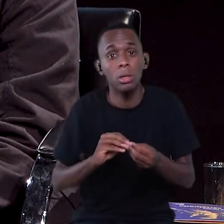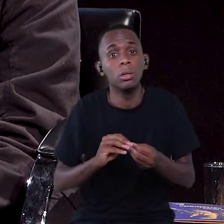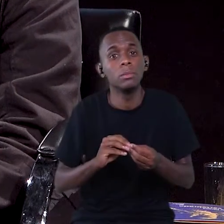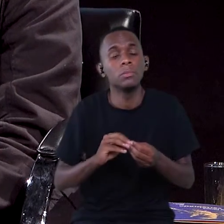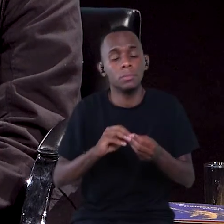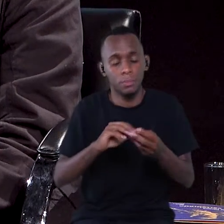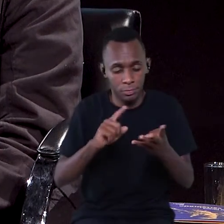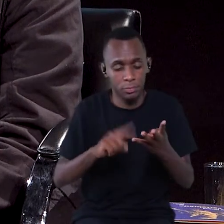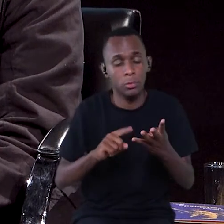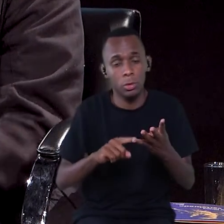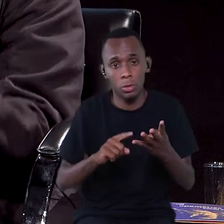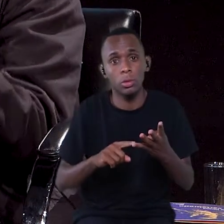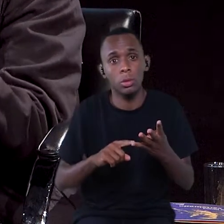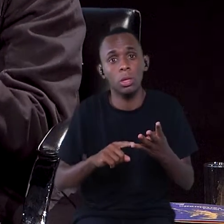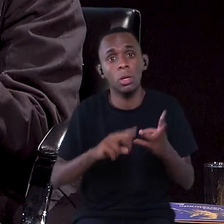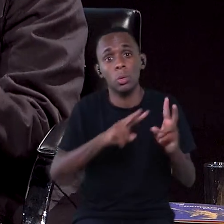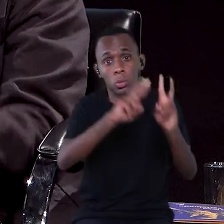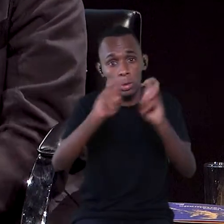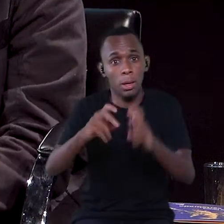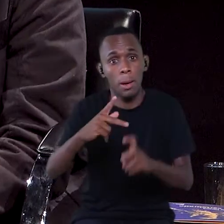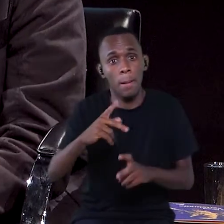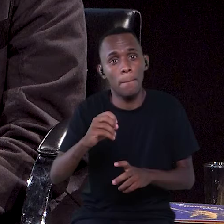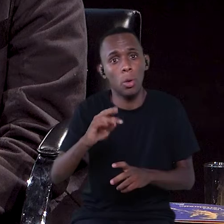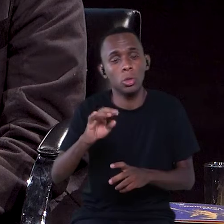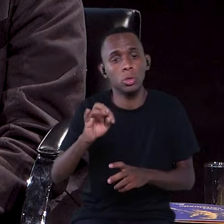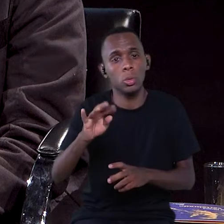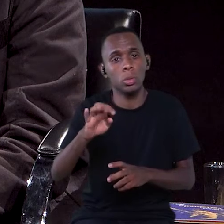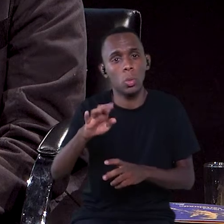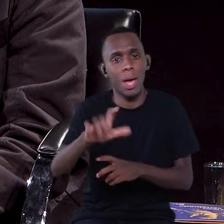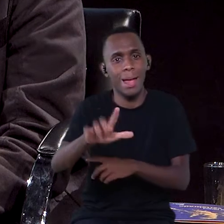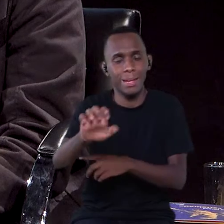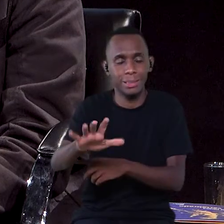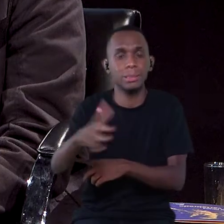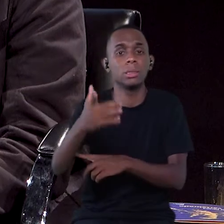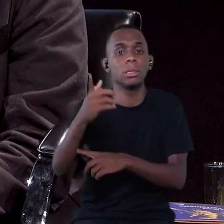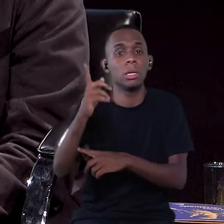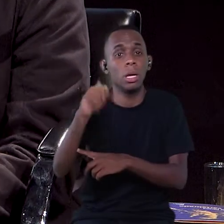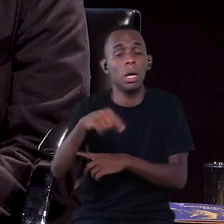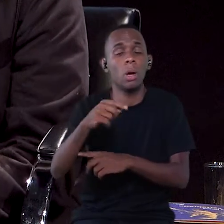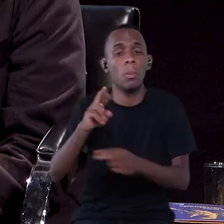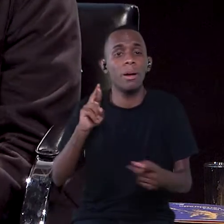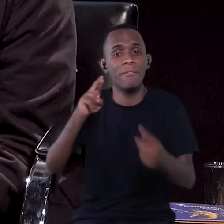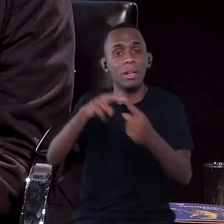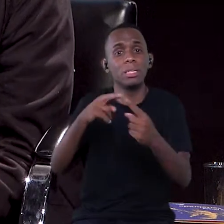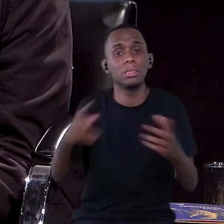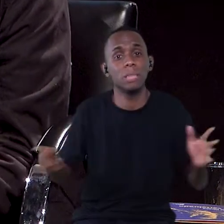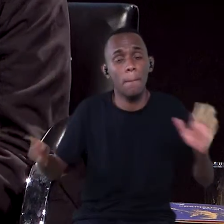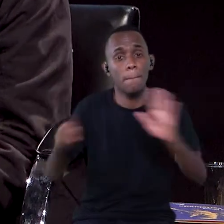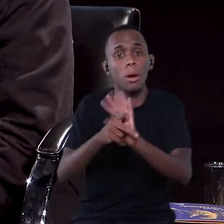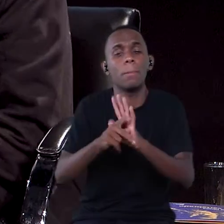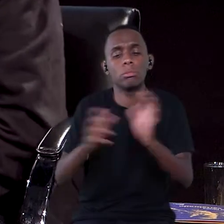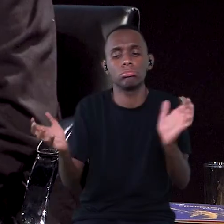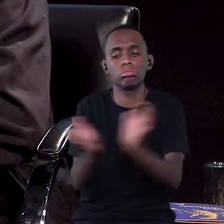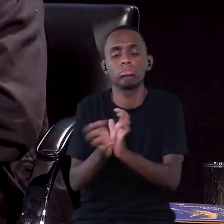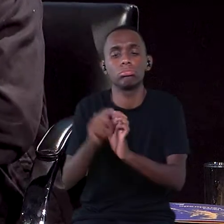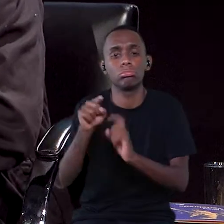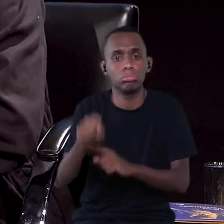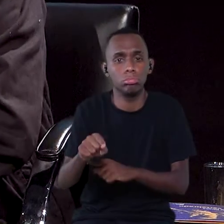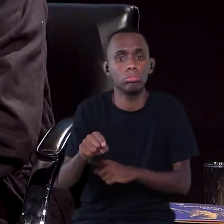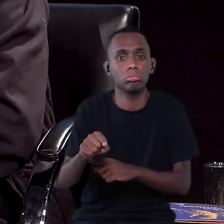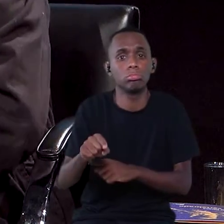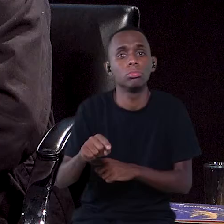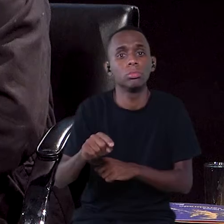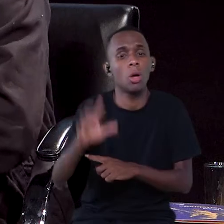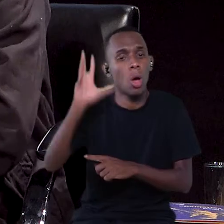chama Porta Étoile. E esse título é muito importante. Porta Étoile faz uma referência a uma comunidade que